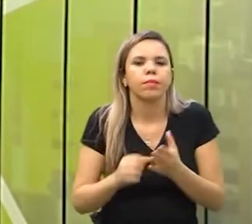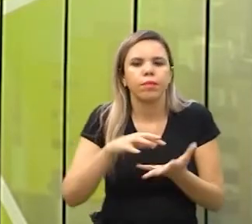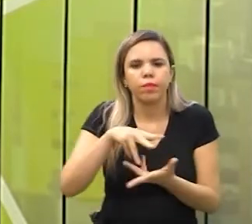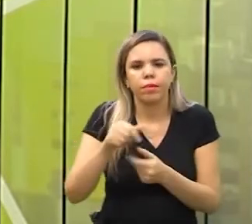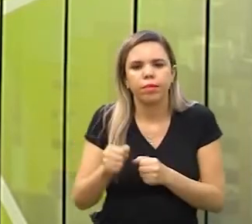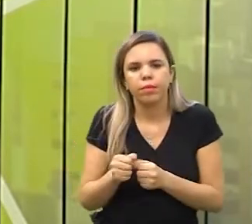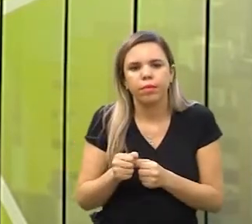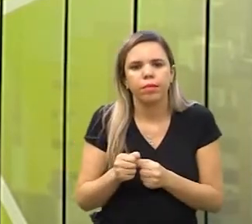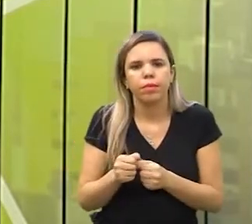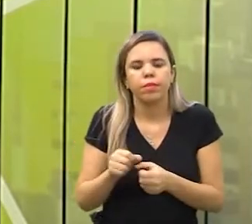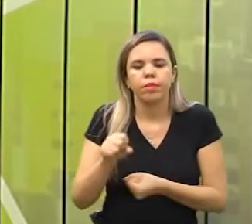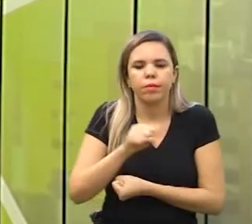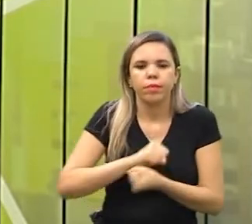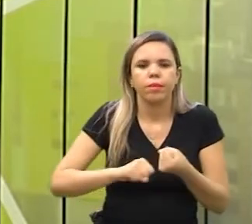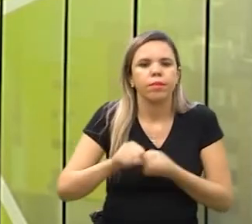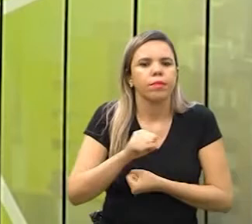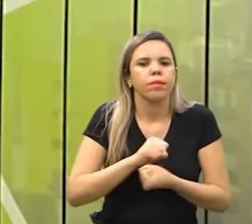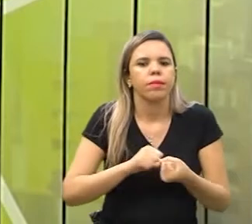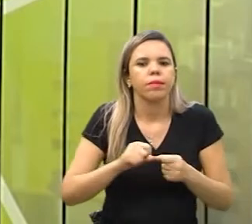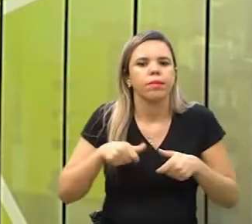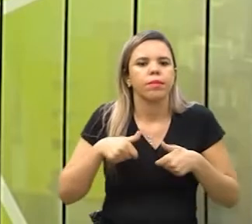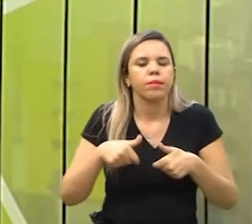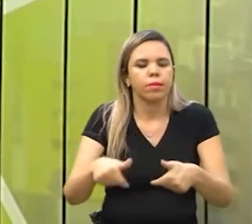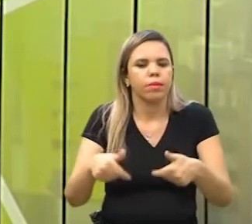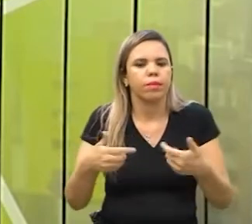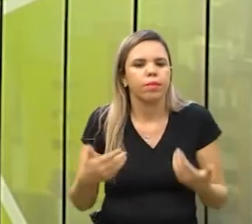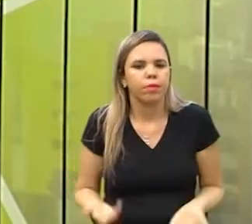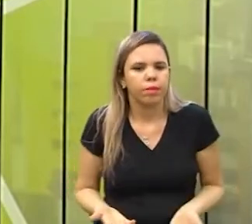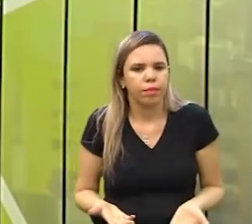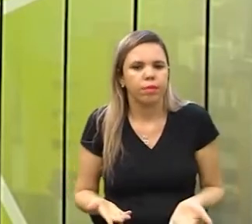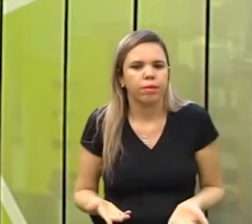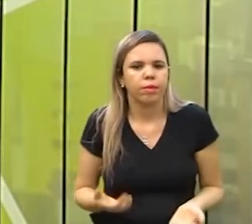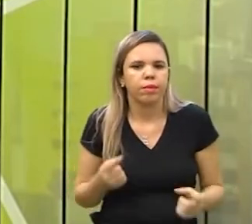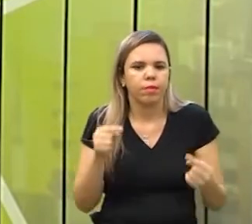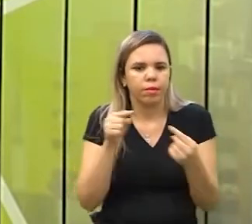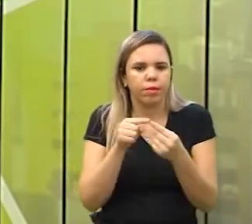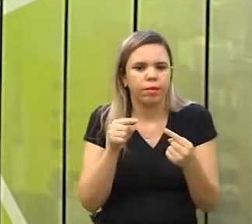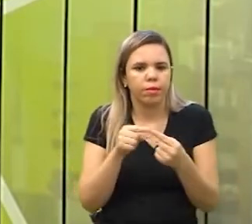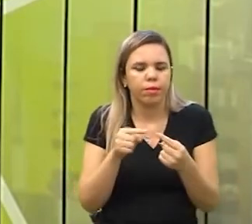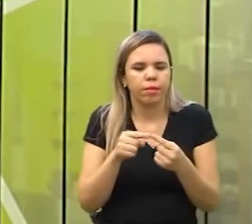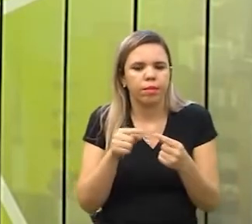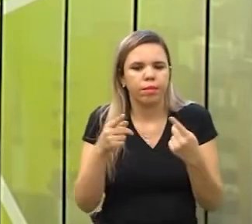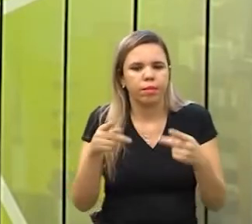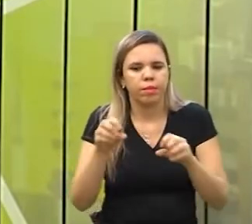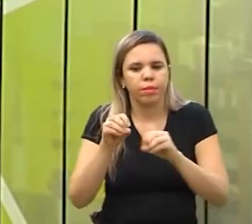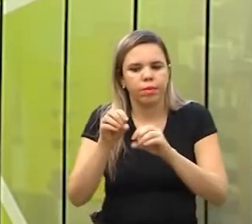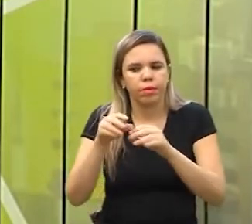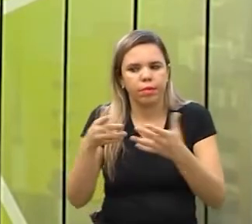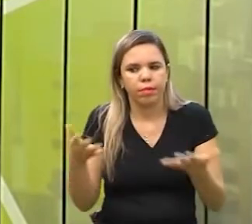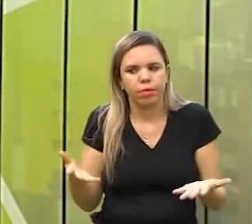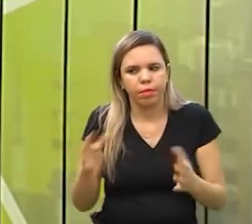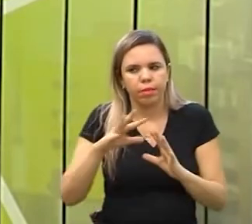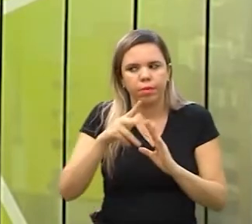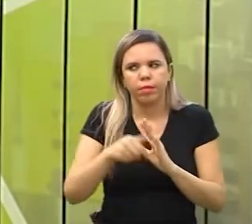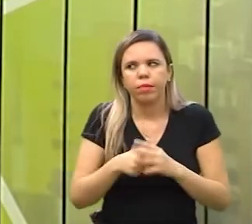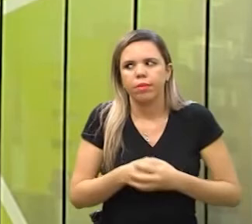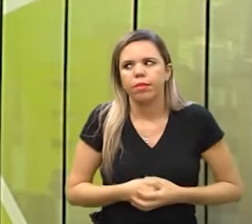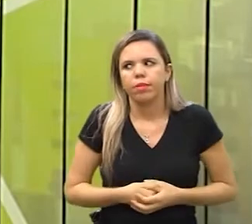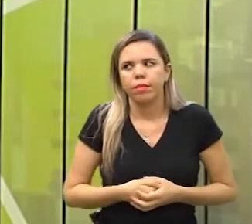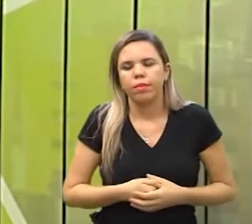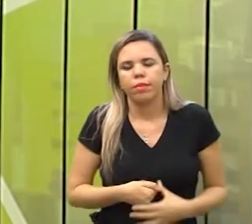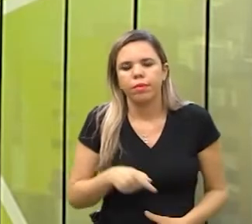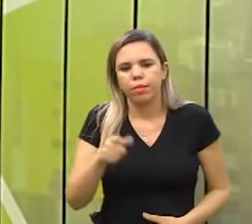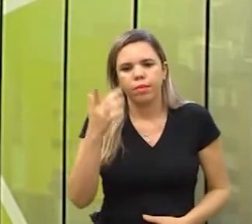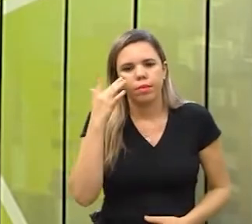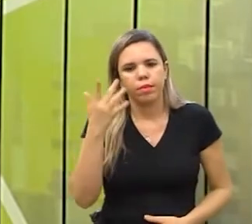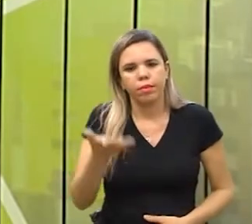para que o planeta seja mais sustentável? As minhas ações estão indo ao encontro do que eu prego no quesito meio ambiente?